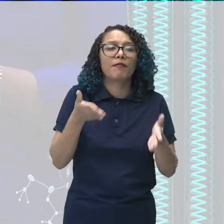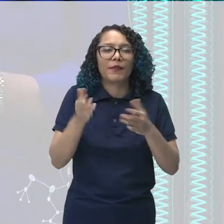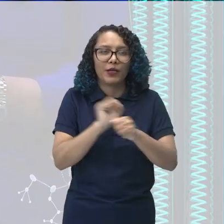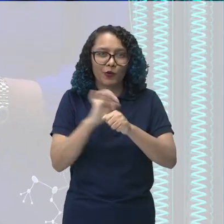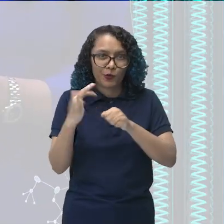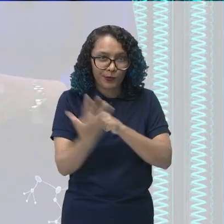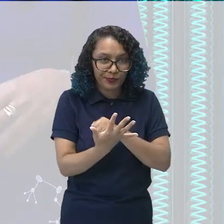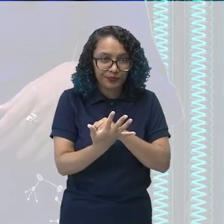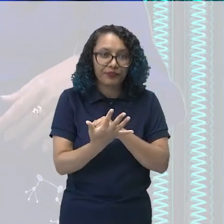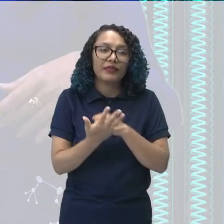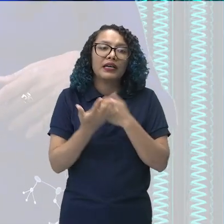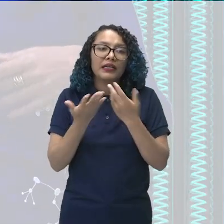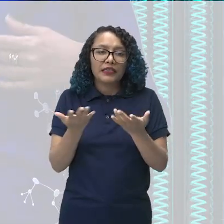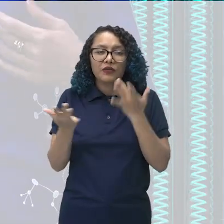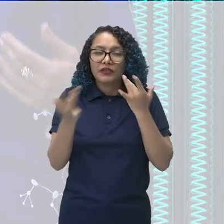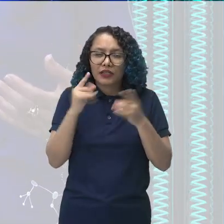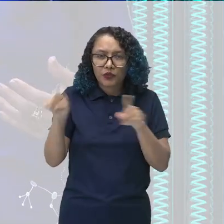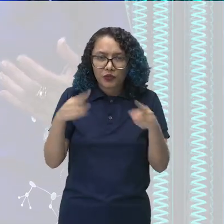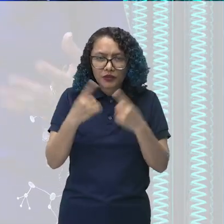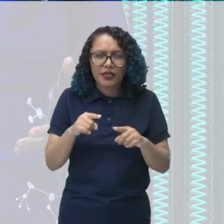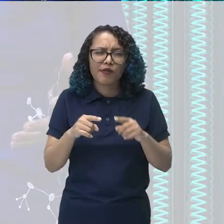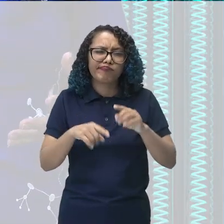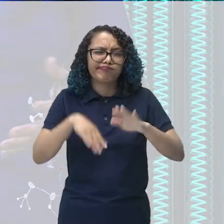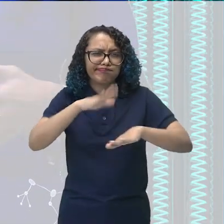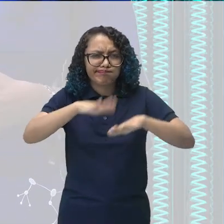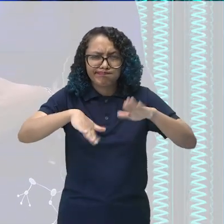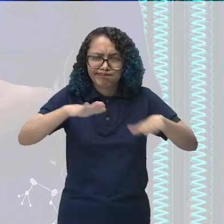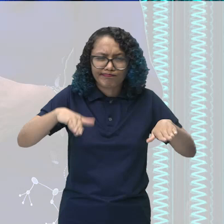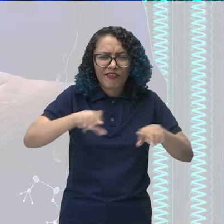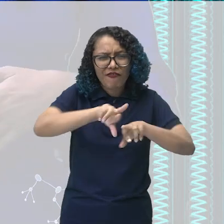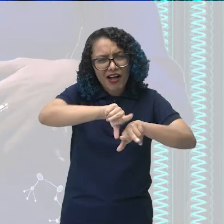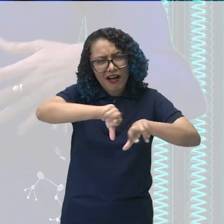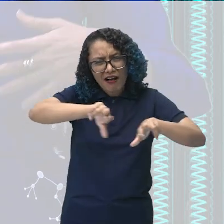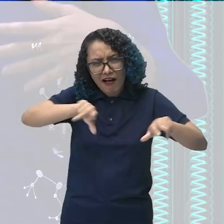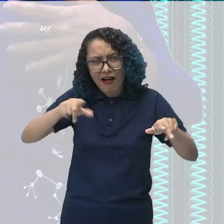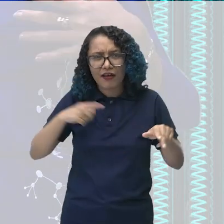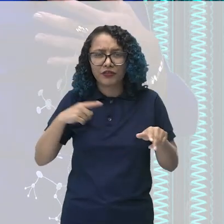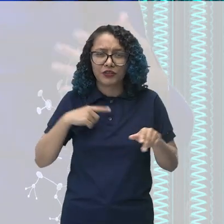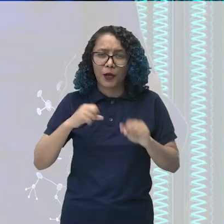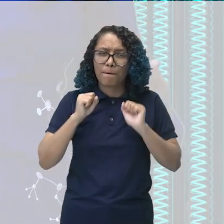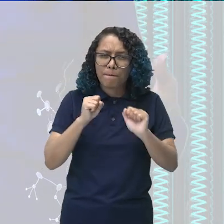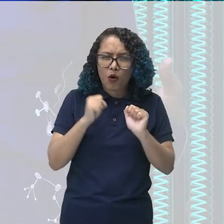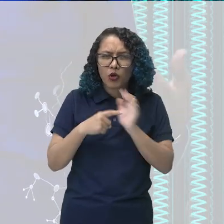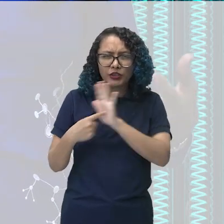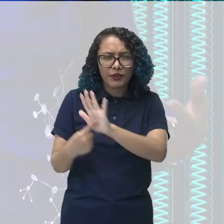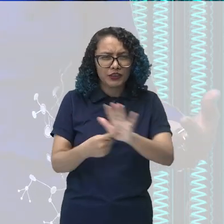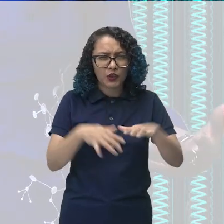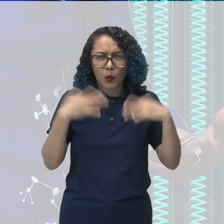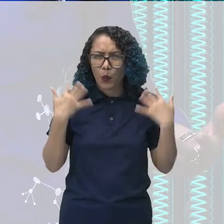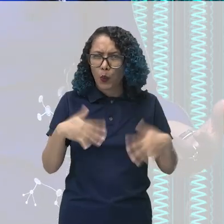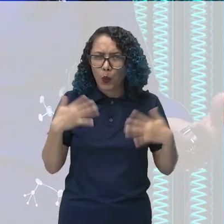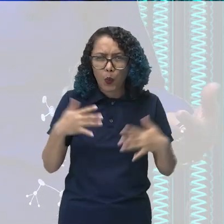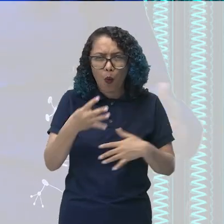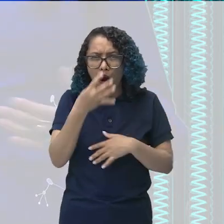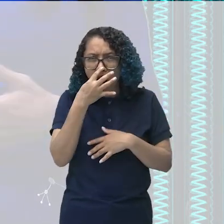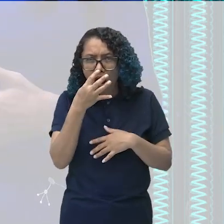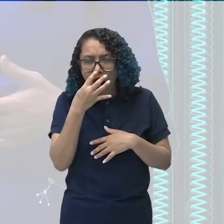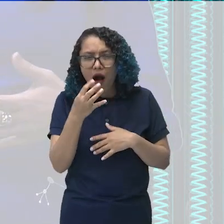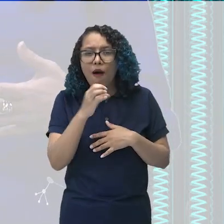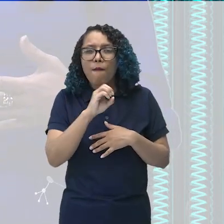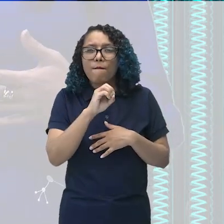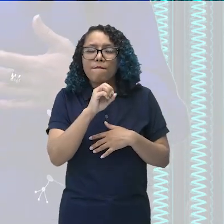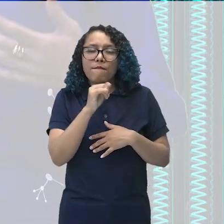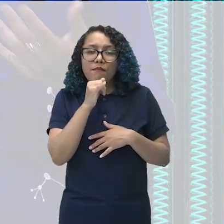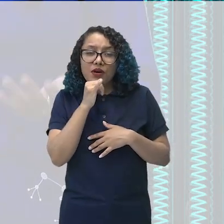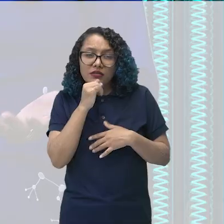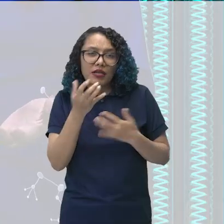o teatro musical ele pode variar de grandes espetáculos exuberantes, certo? Como Os Miseráveis e também O